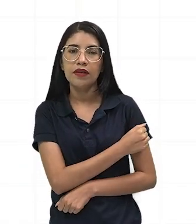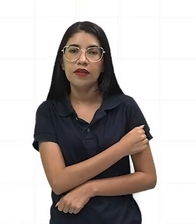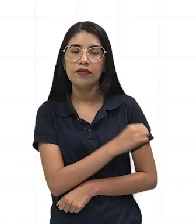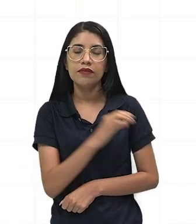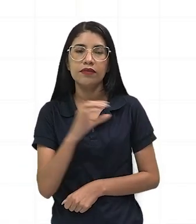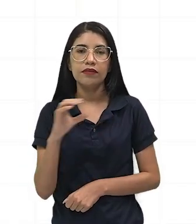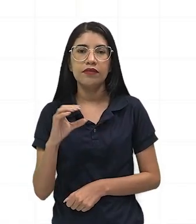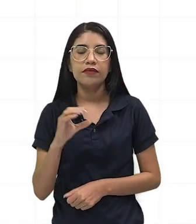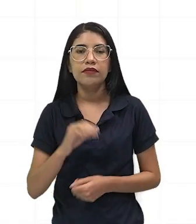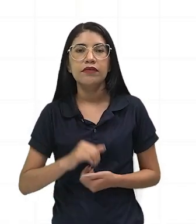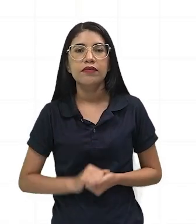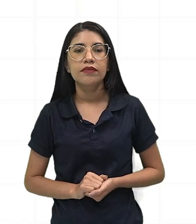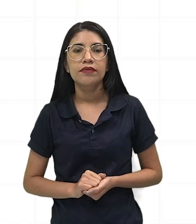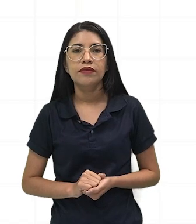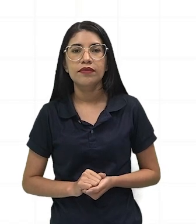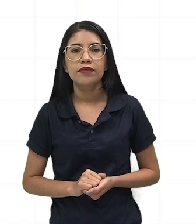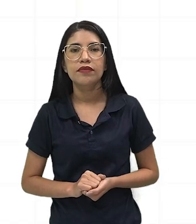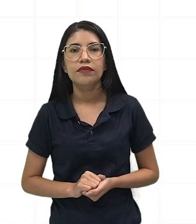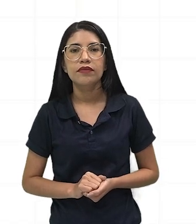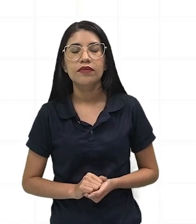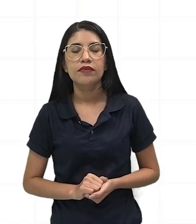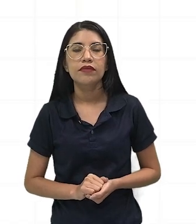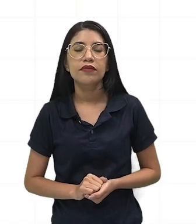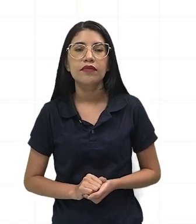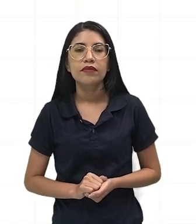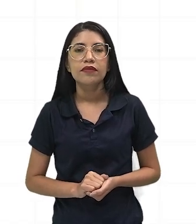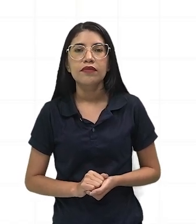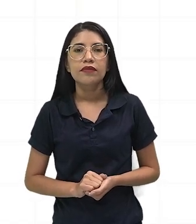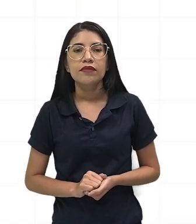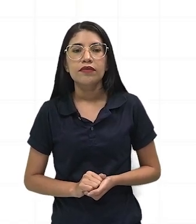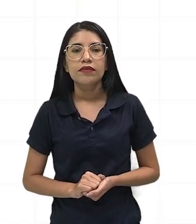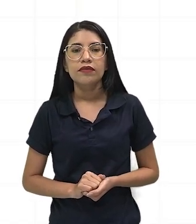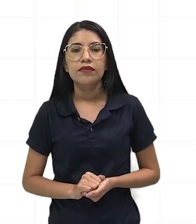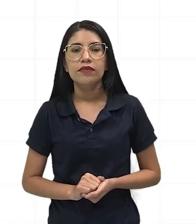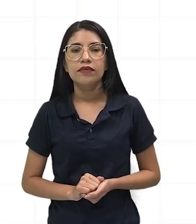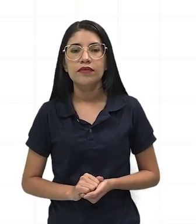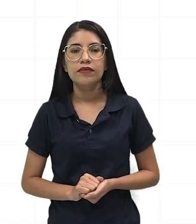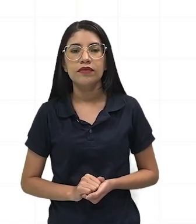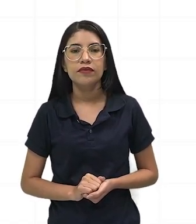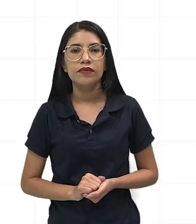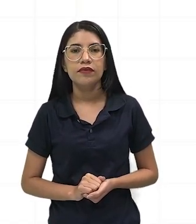nós temos, então, o aluno C.